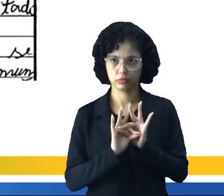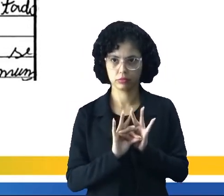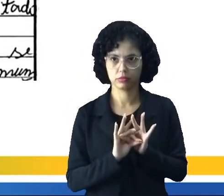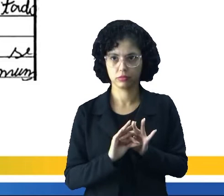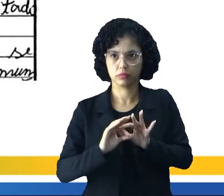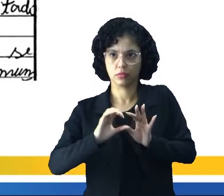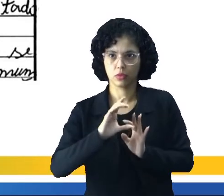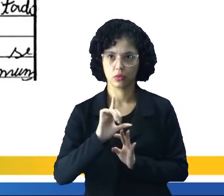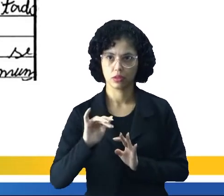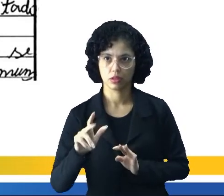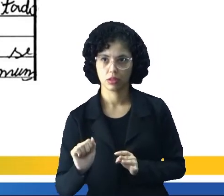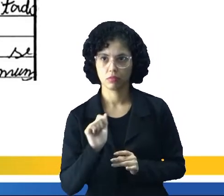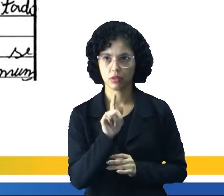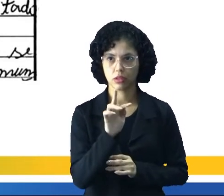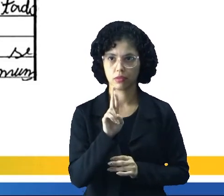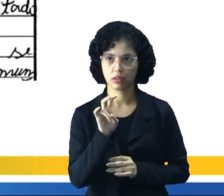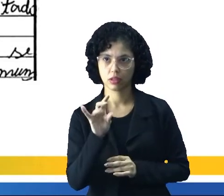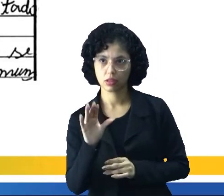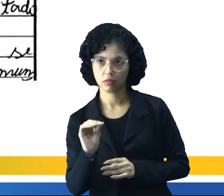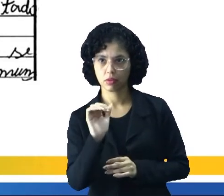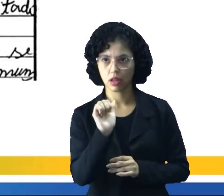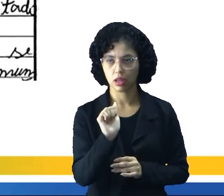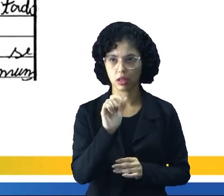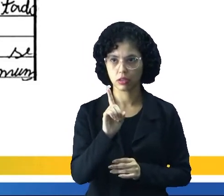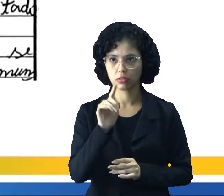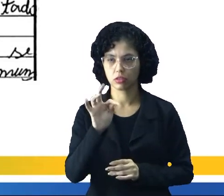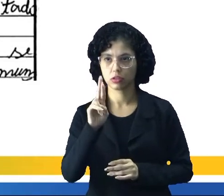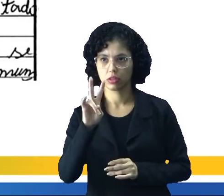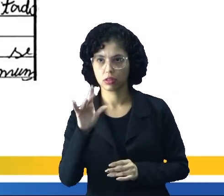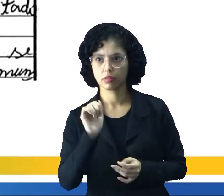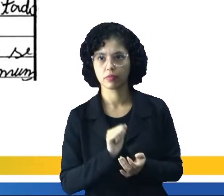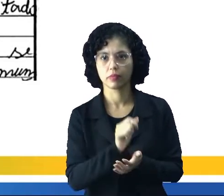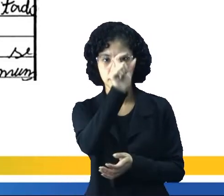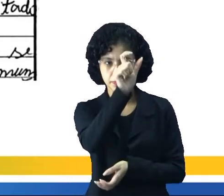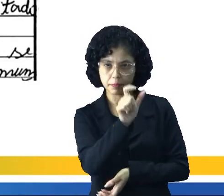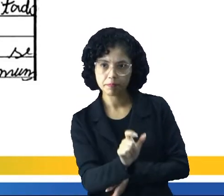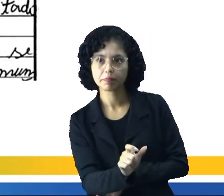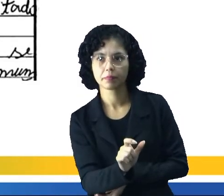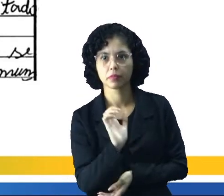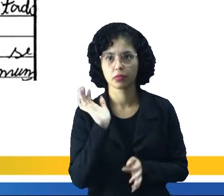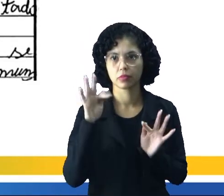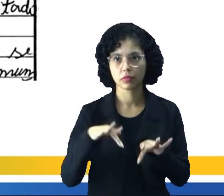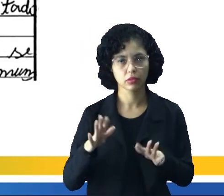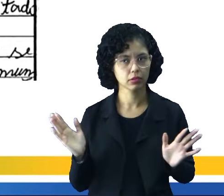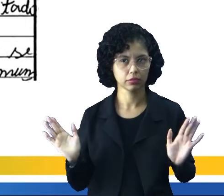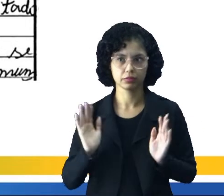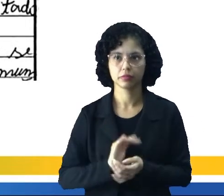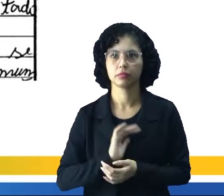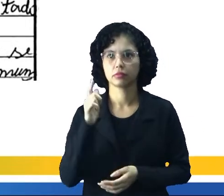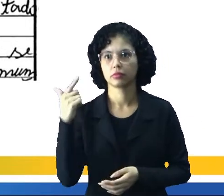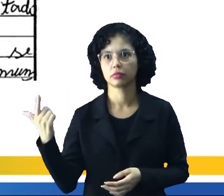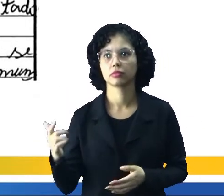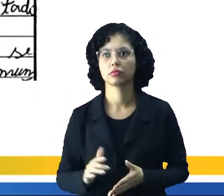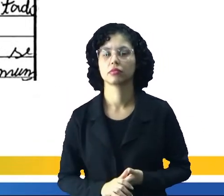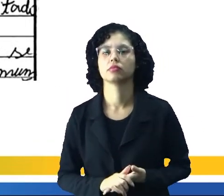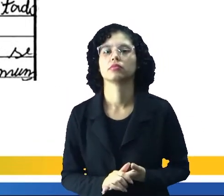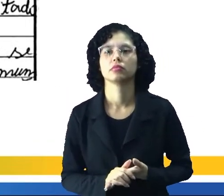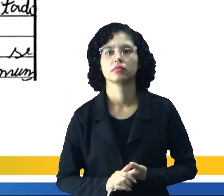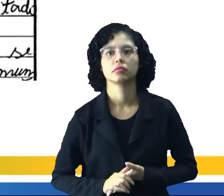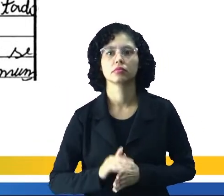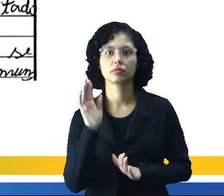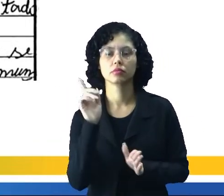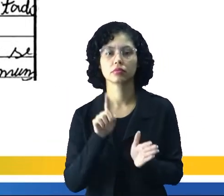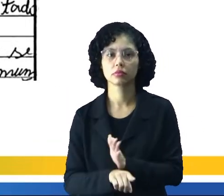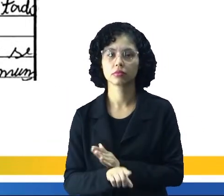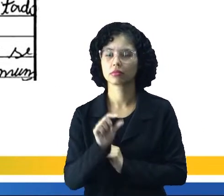concessivas, adversativas, aditivas, referenciais, enfim, né? E é aí que nós temos a